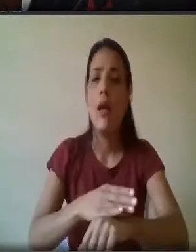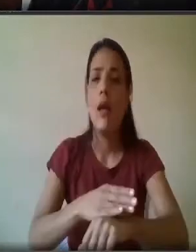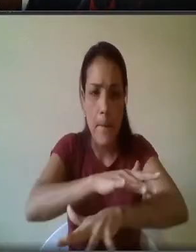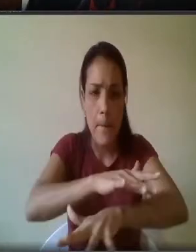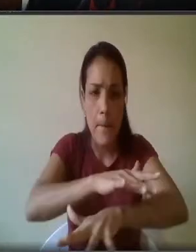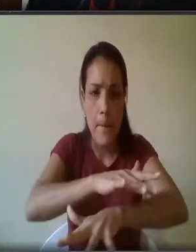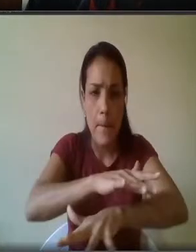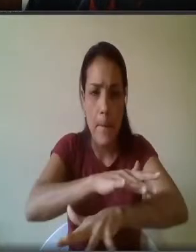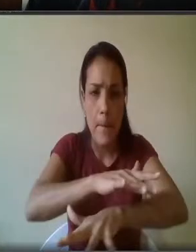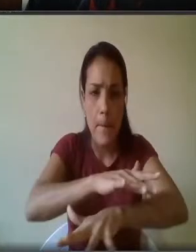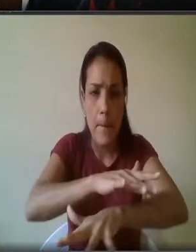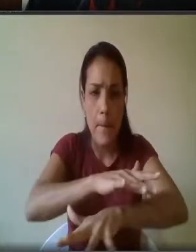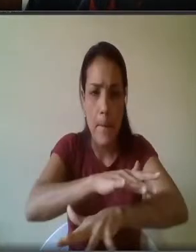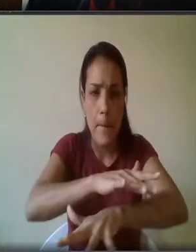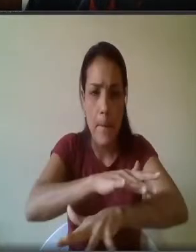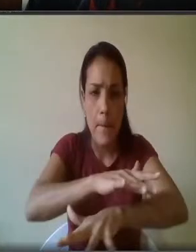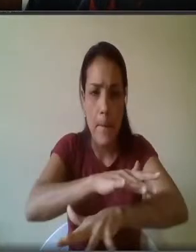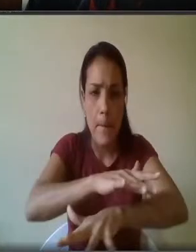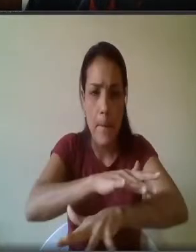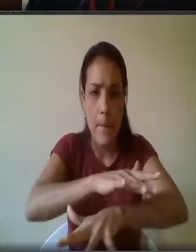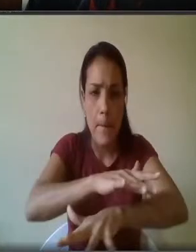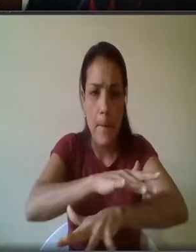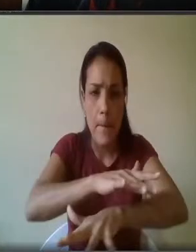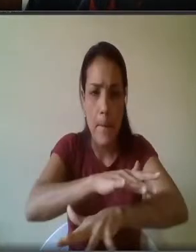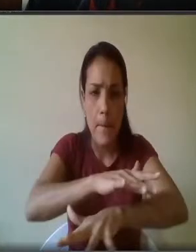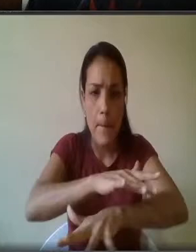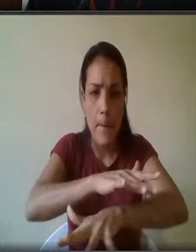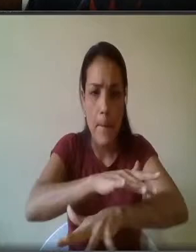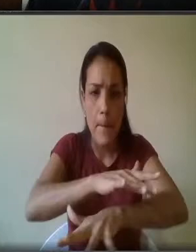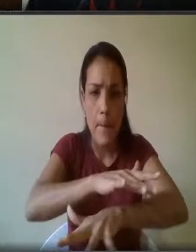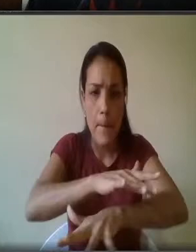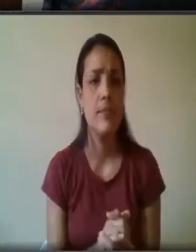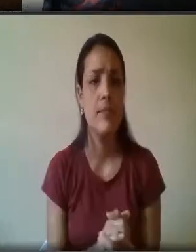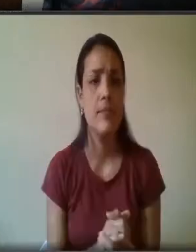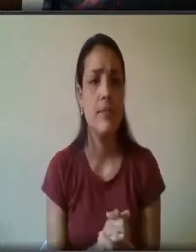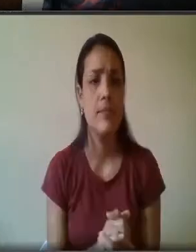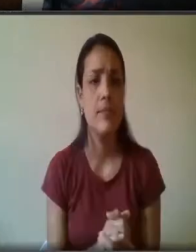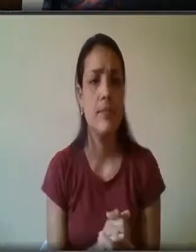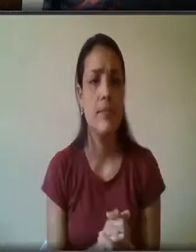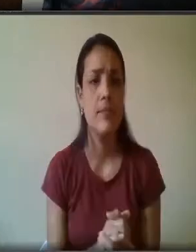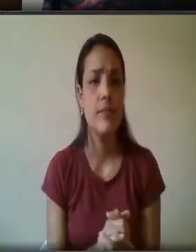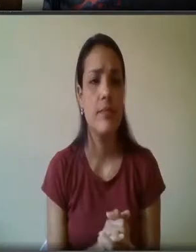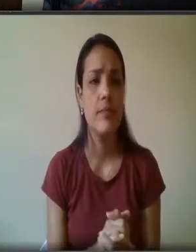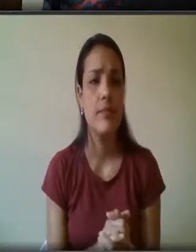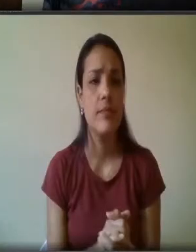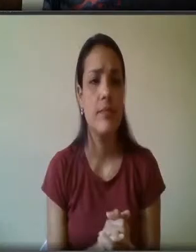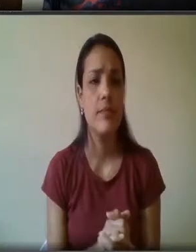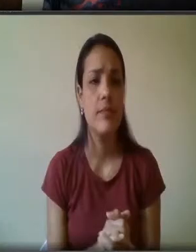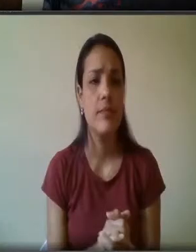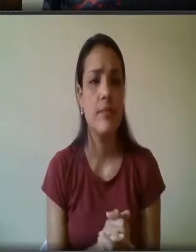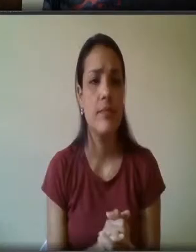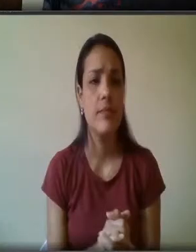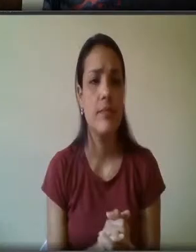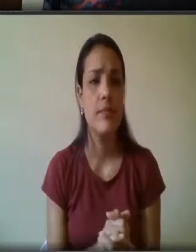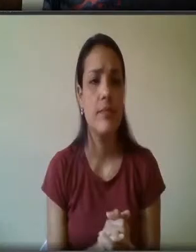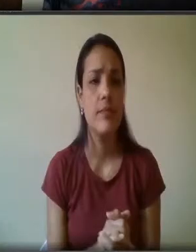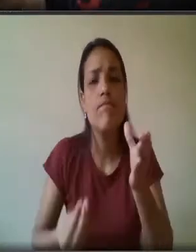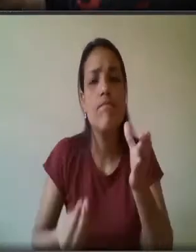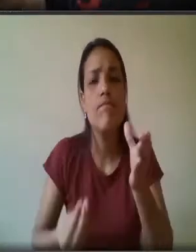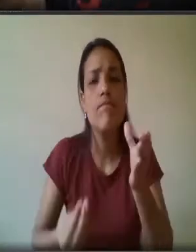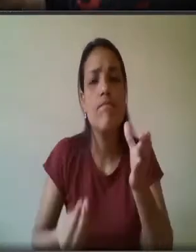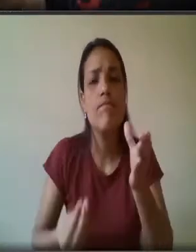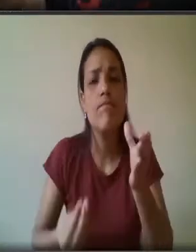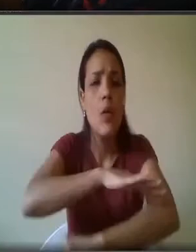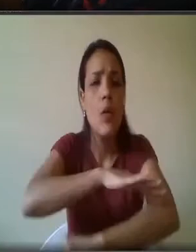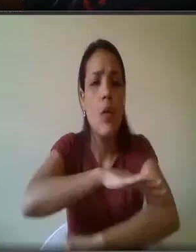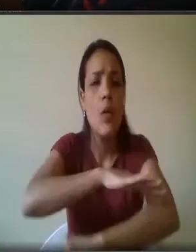do relevo, você está dizendo de onde é que o relevo se originou. Então, unidade do relevo é